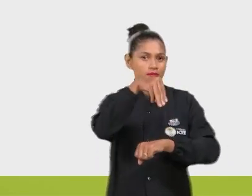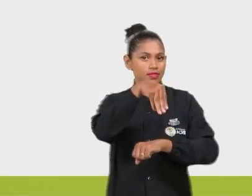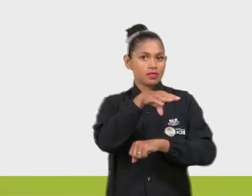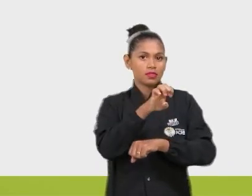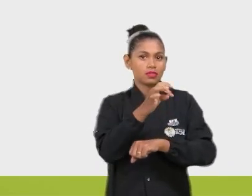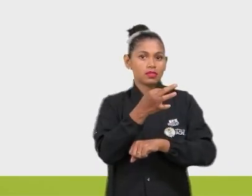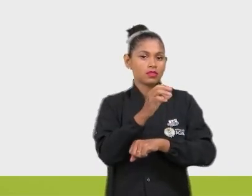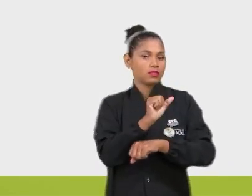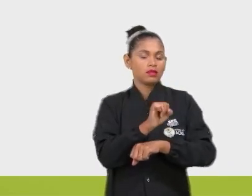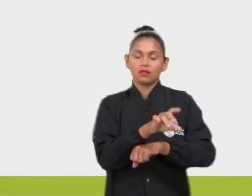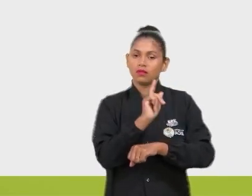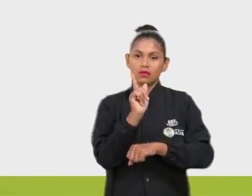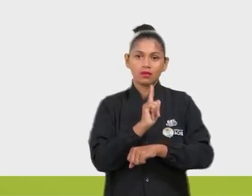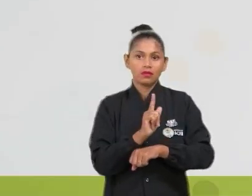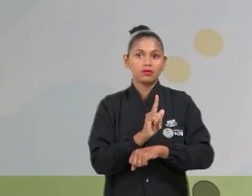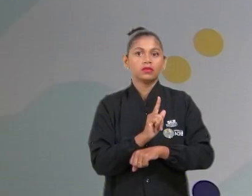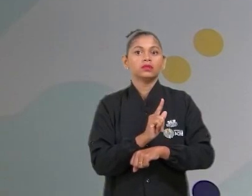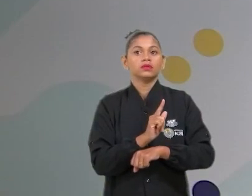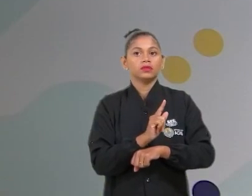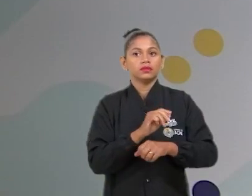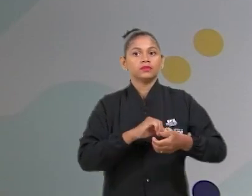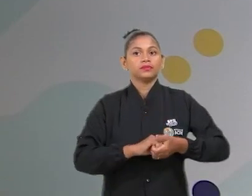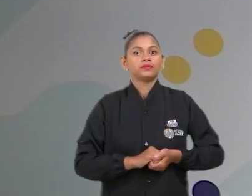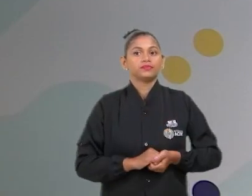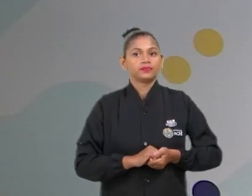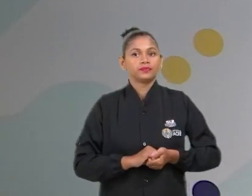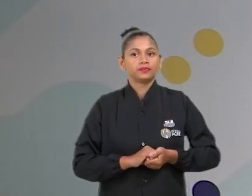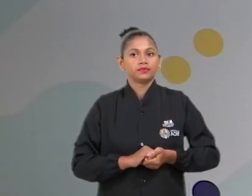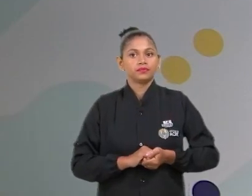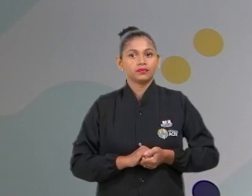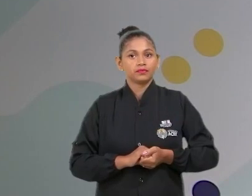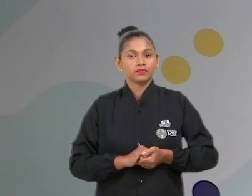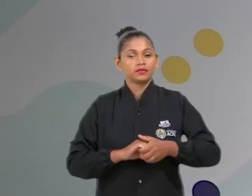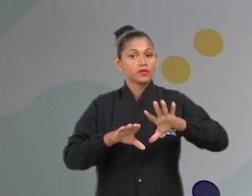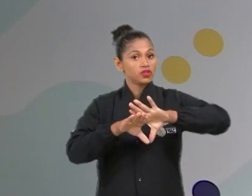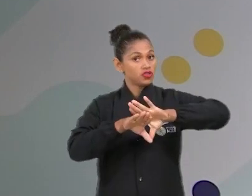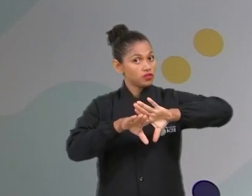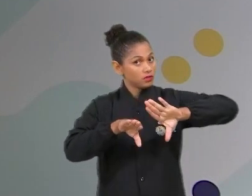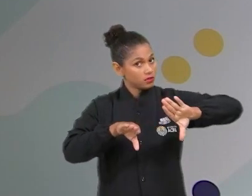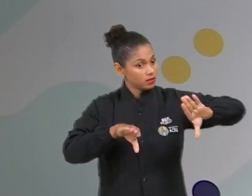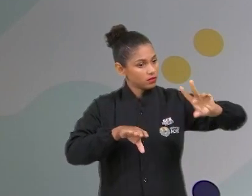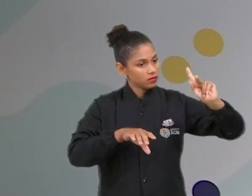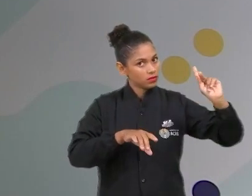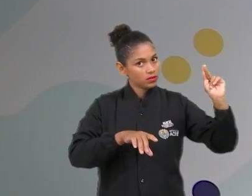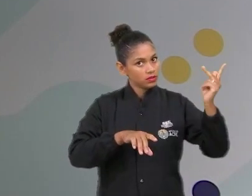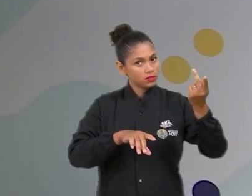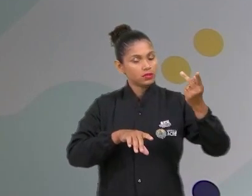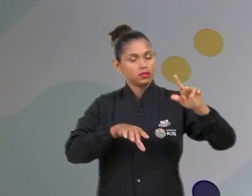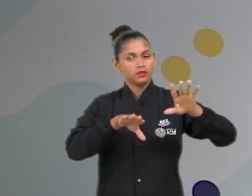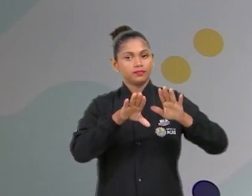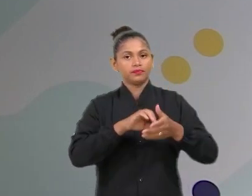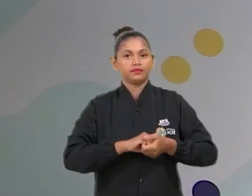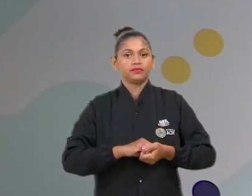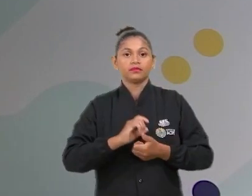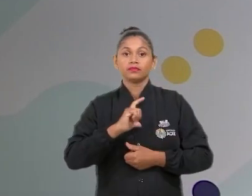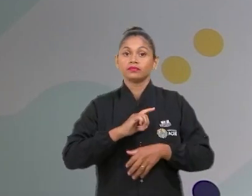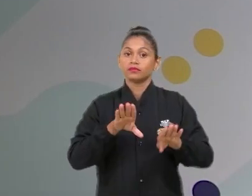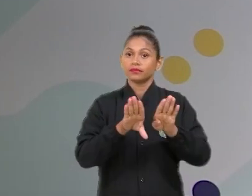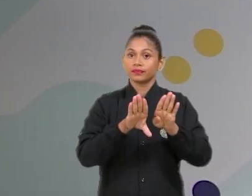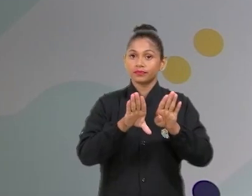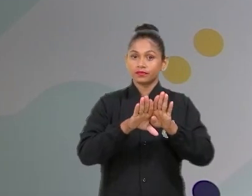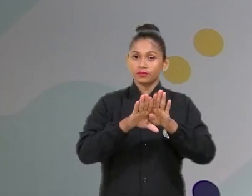vamos ter os chamados metais alcalinos, excluindo aí o hidrogênio. Vamos ter também